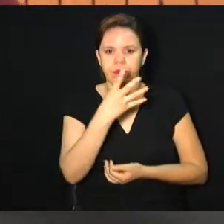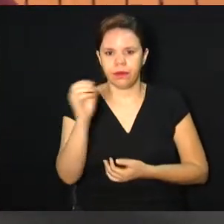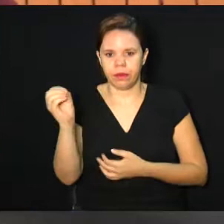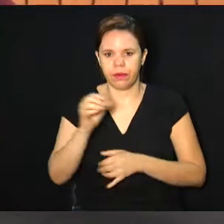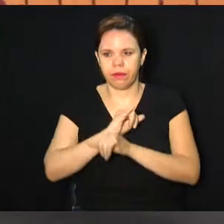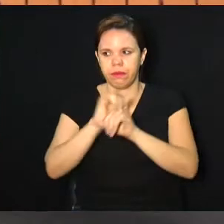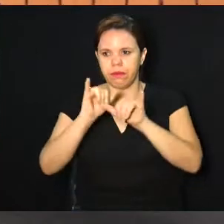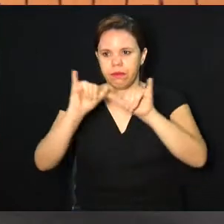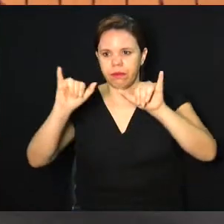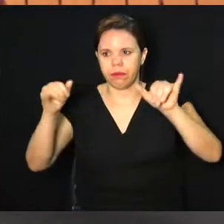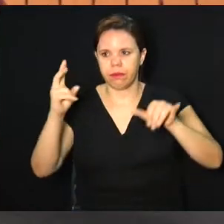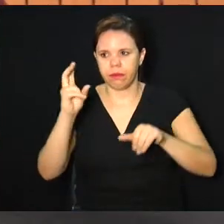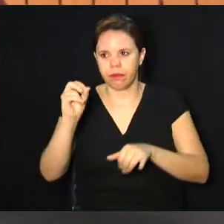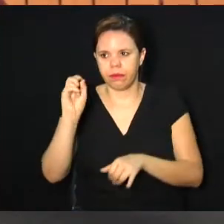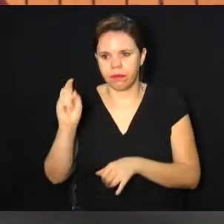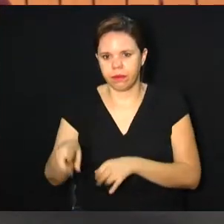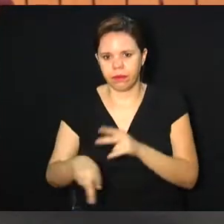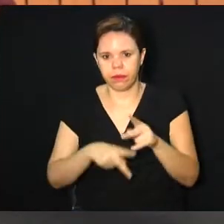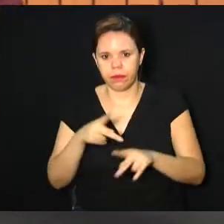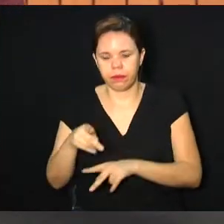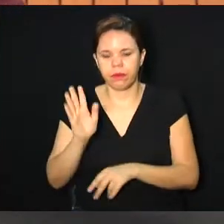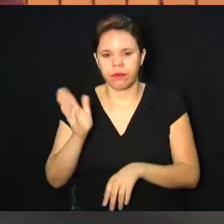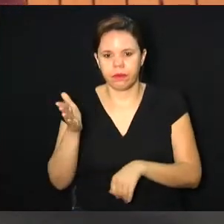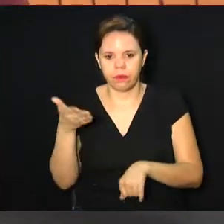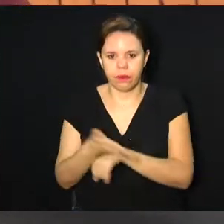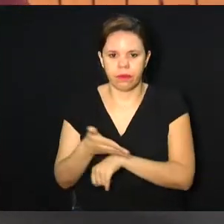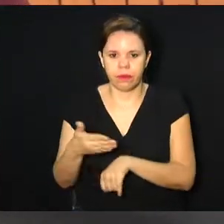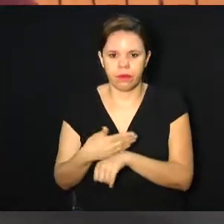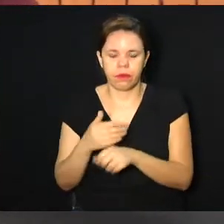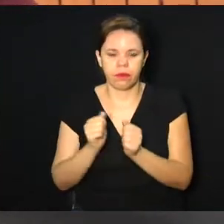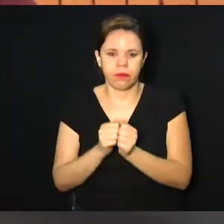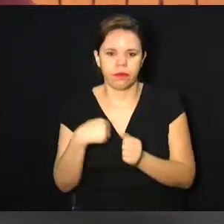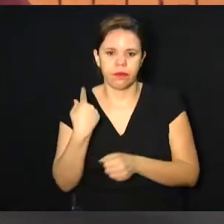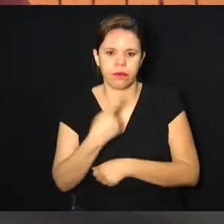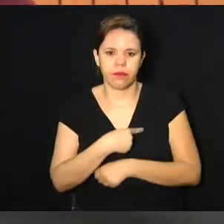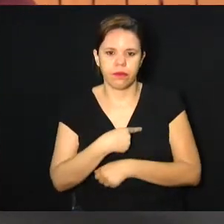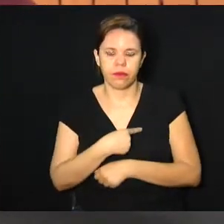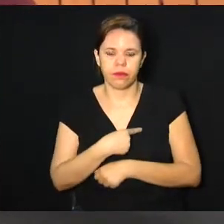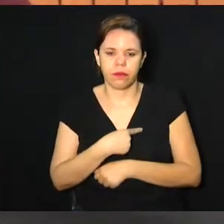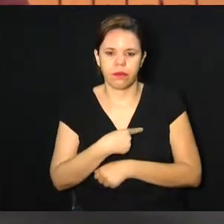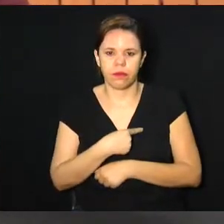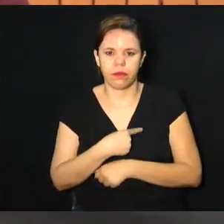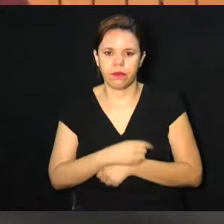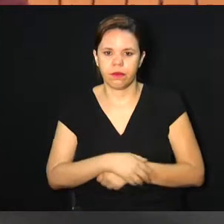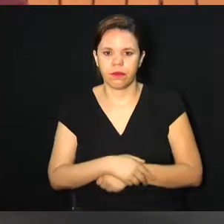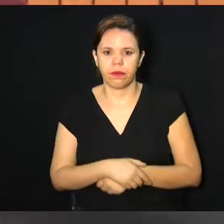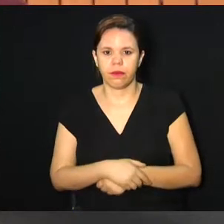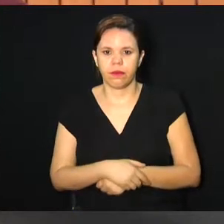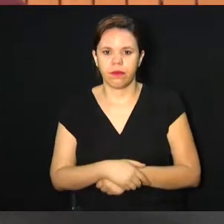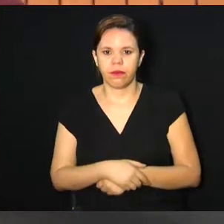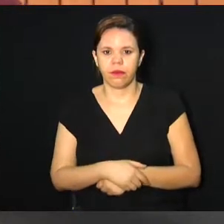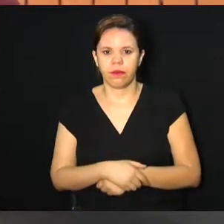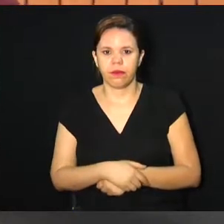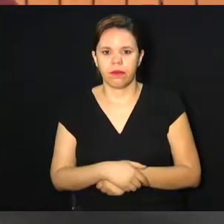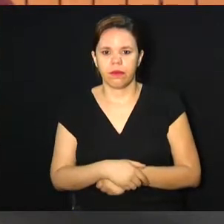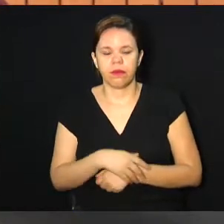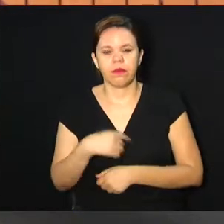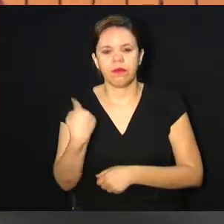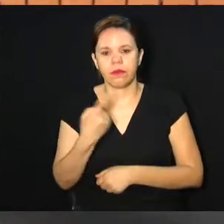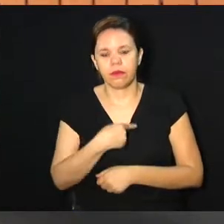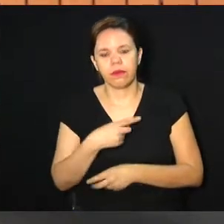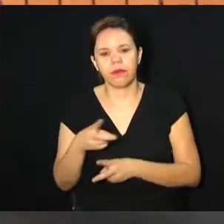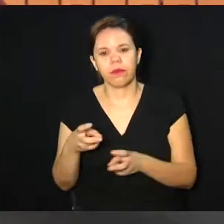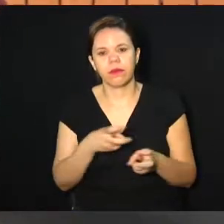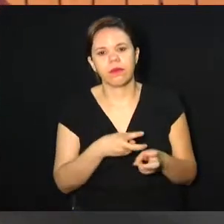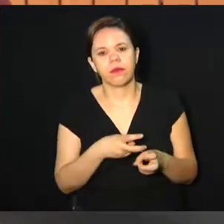já mais de 20 mil pessoas já participaram com a gente. Dito isso, a gente está olhando o